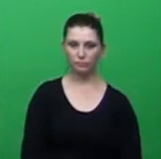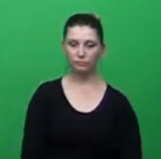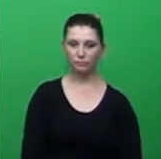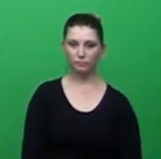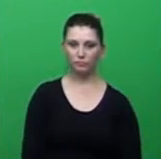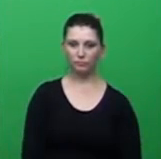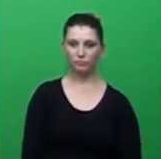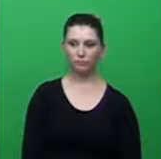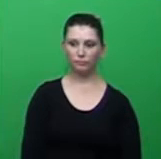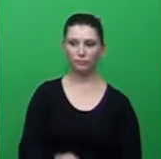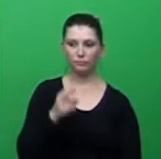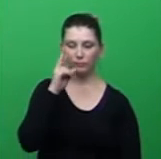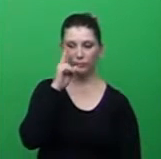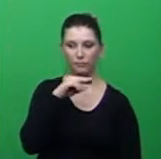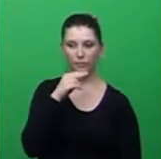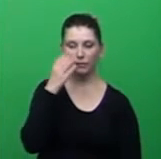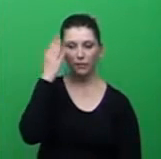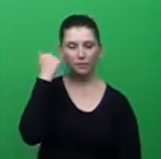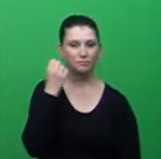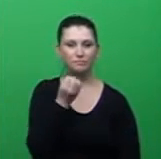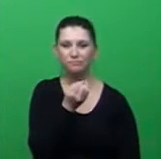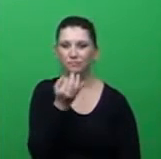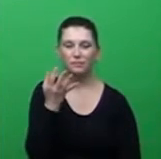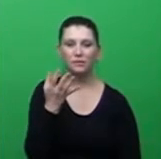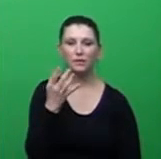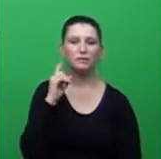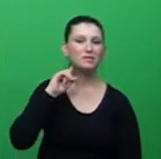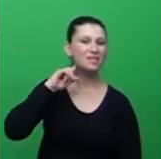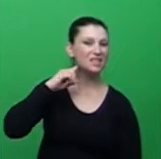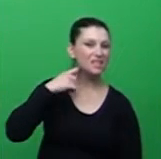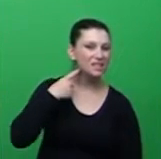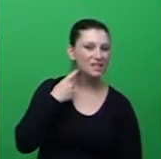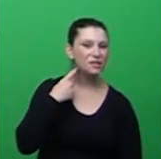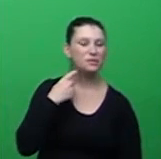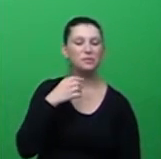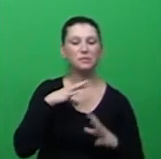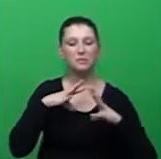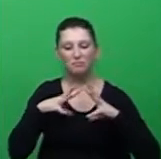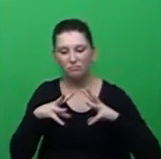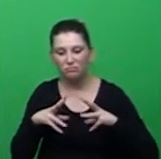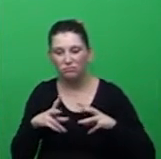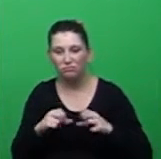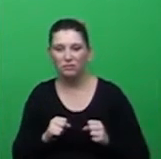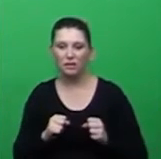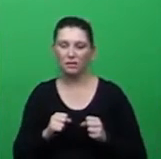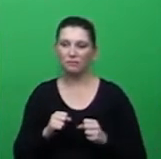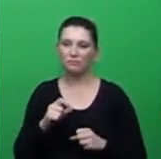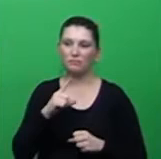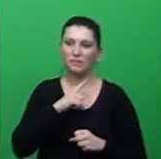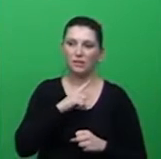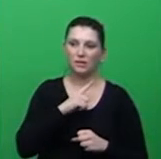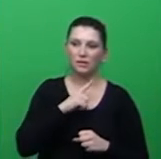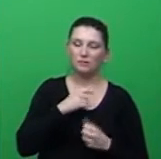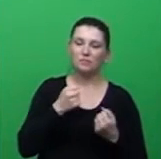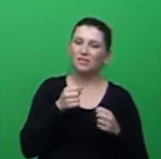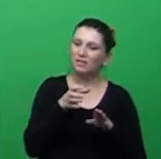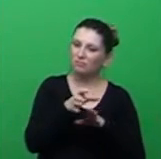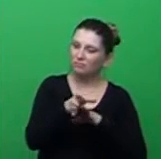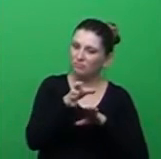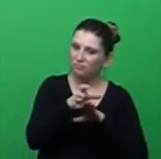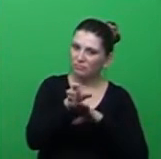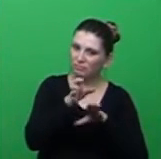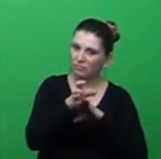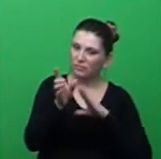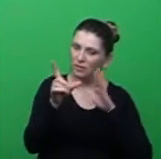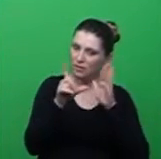de recolhimento de lixo e da limpeza e se existe algum tipo de orientação aos lojistas